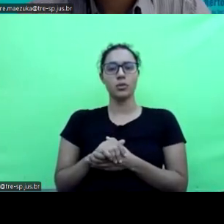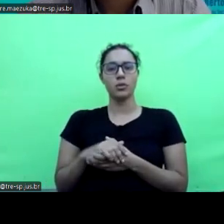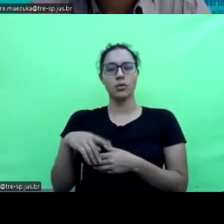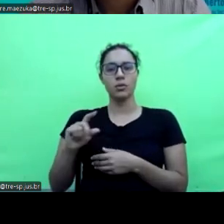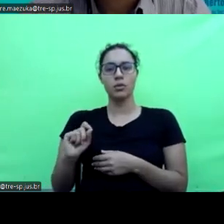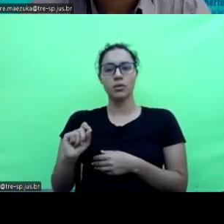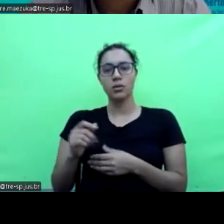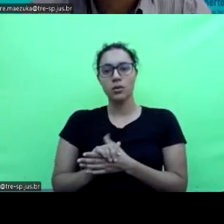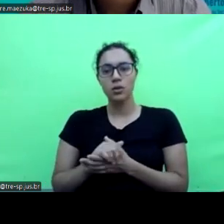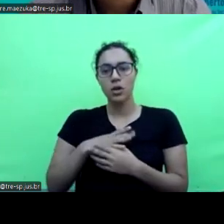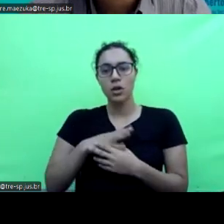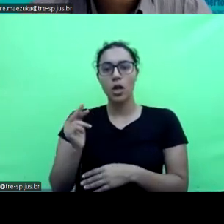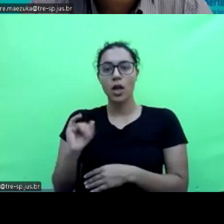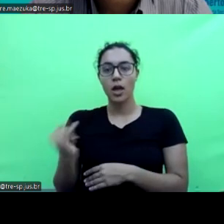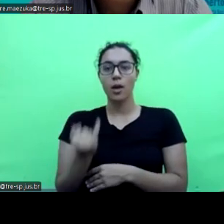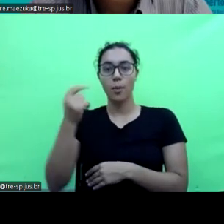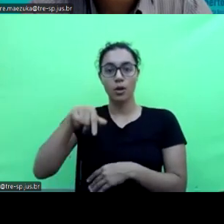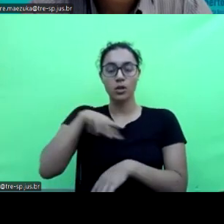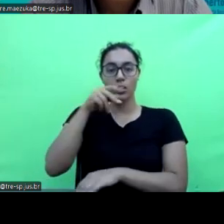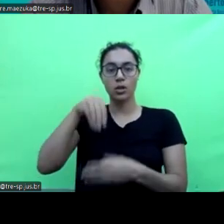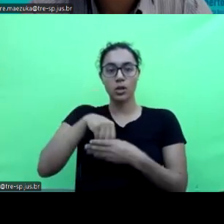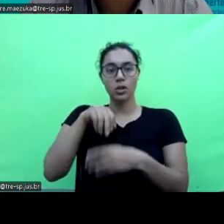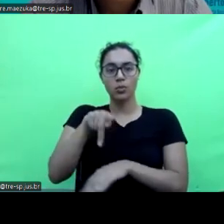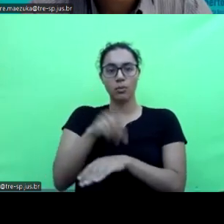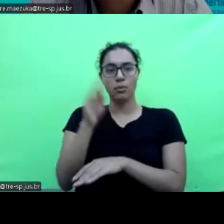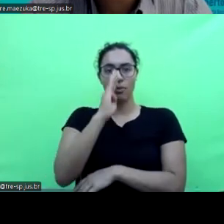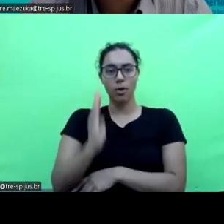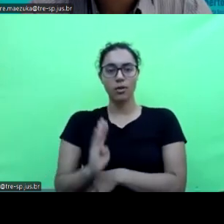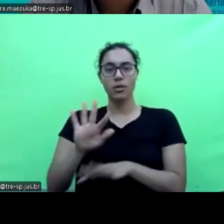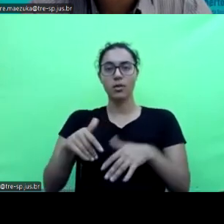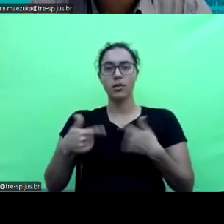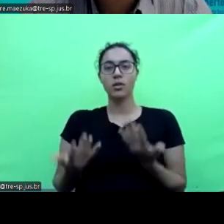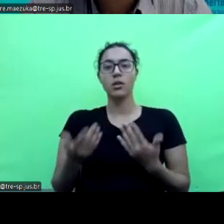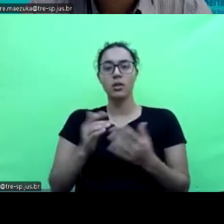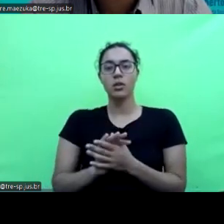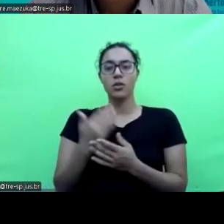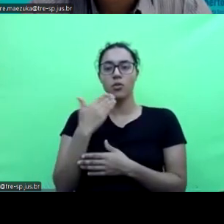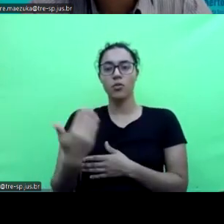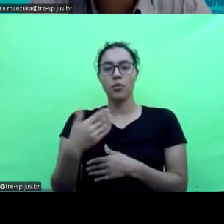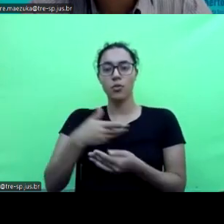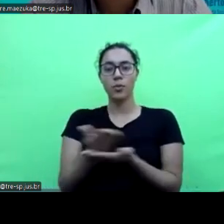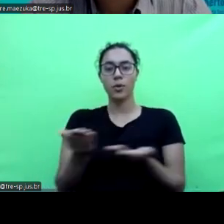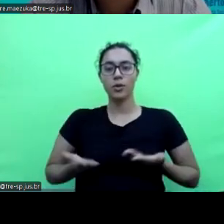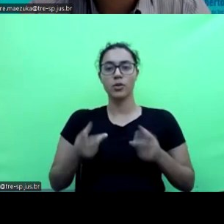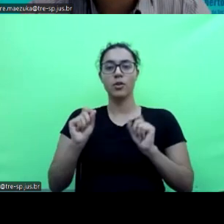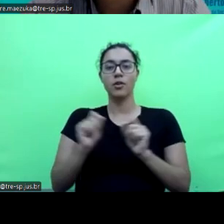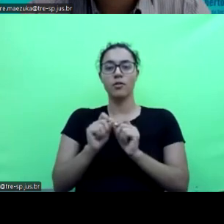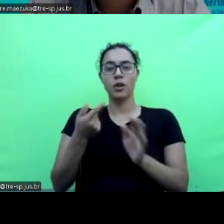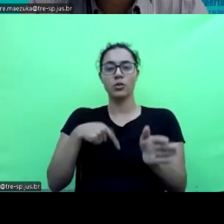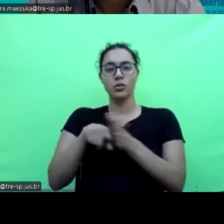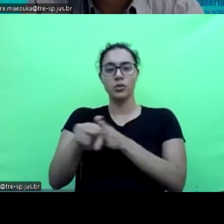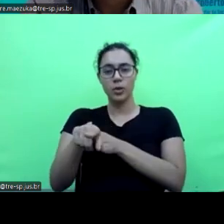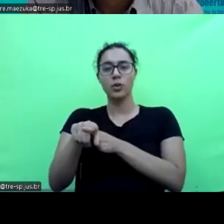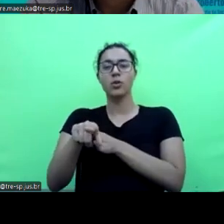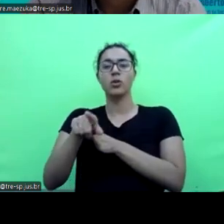especialista de referência aqui no país. Então, eu vou pedir para que as pessoas façam as suas perguntas na